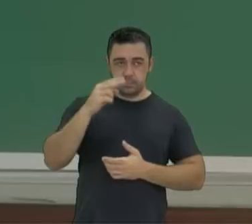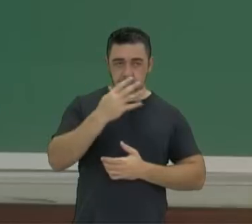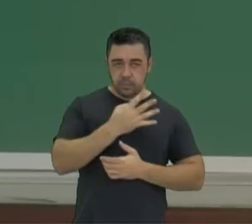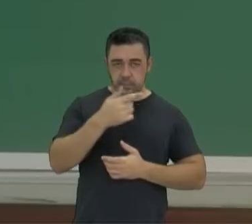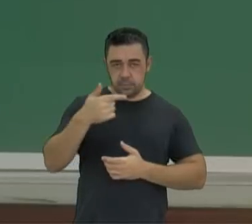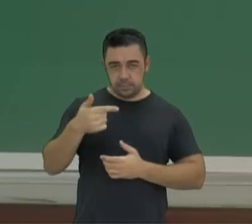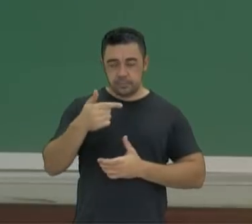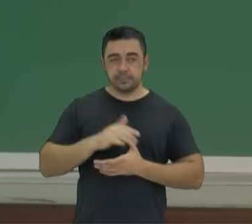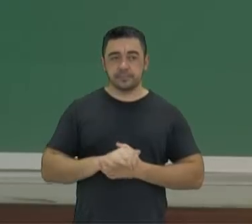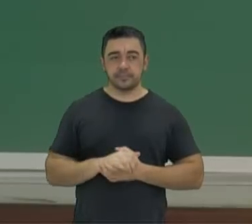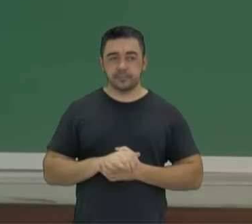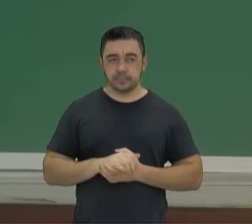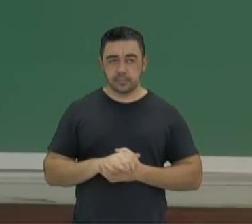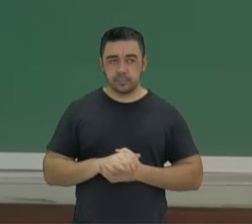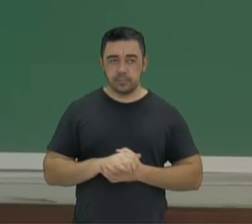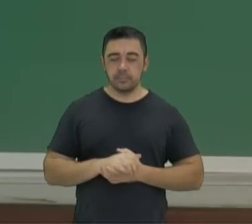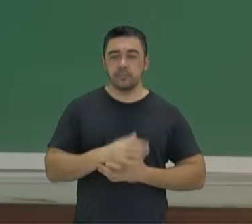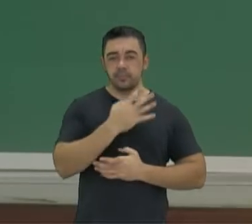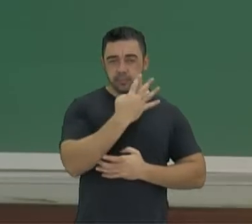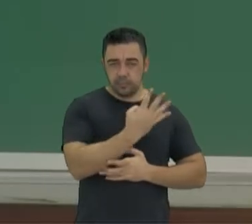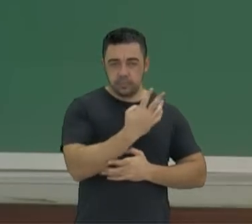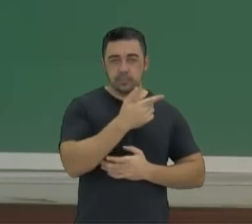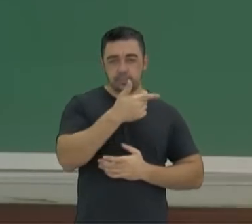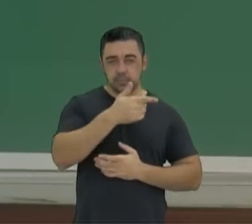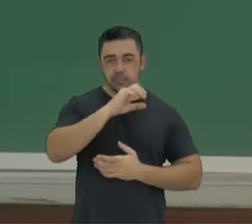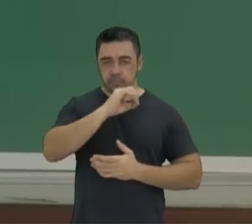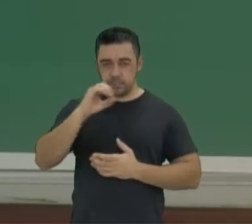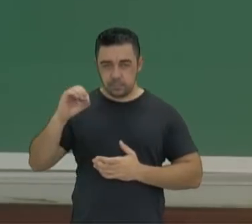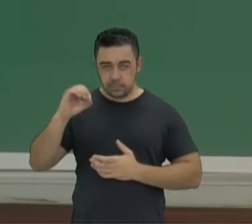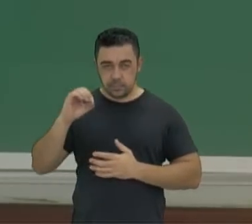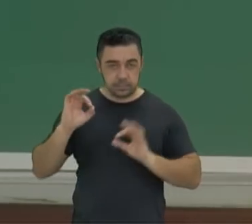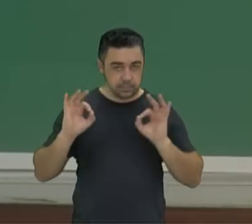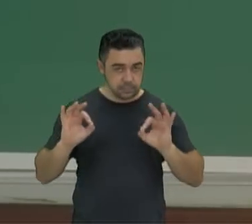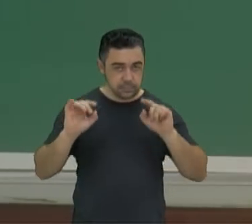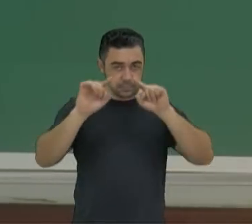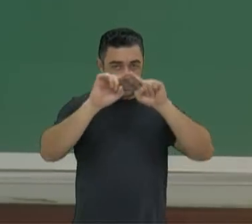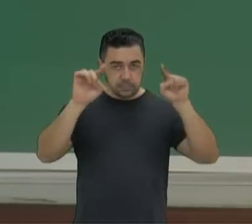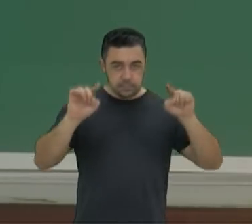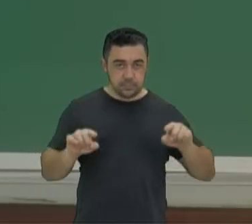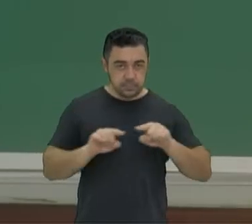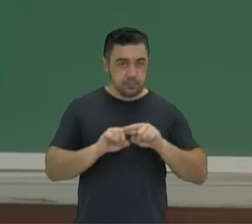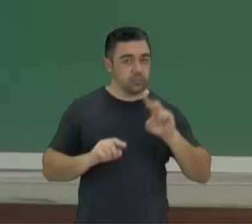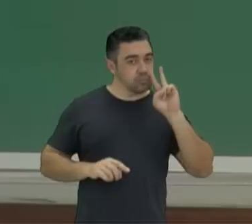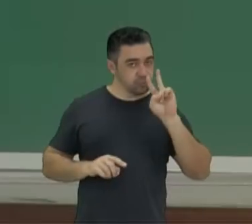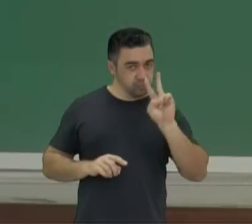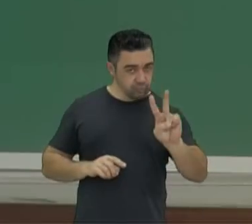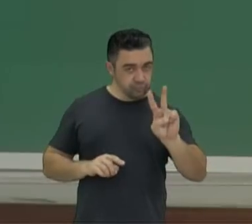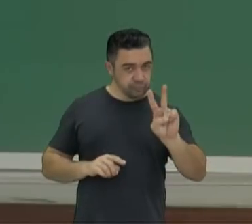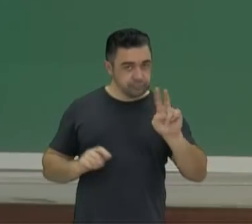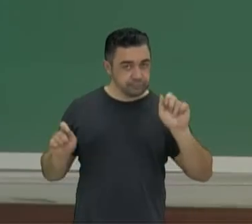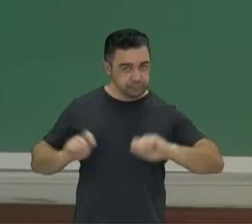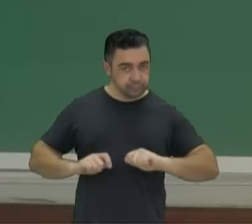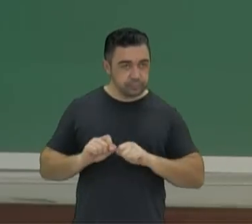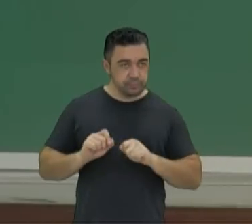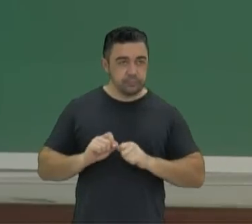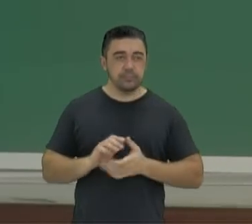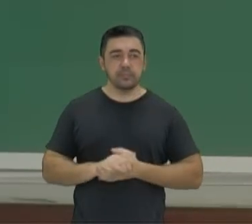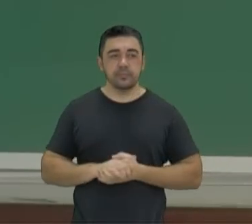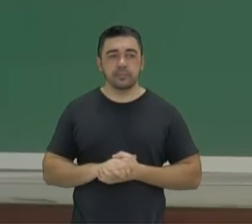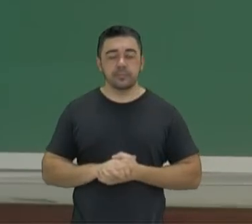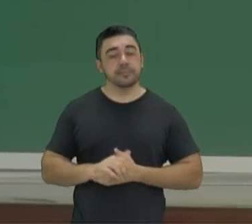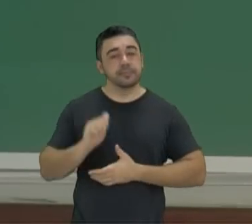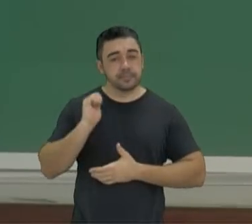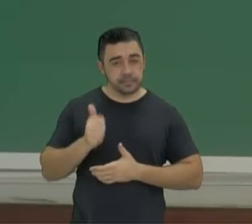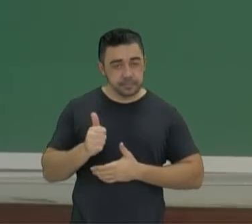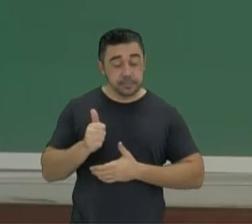6, 42. Somando tudo, 4.200. Então, mostrei 2 jeitos diferentes de fazer a continha aí.